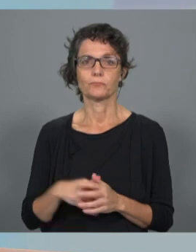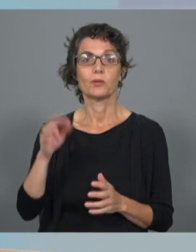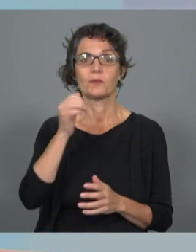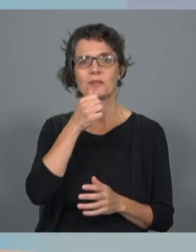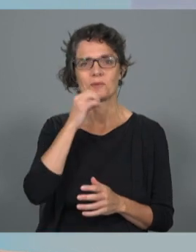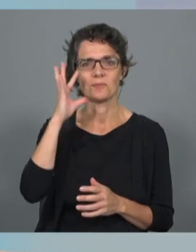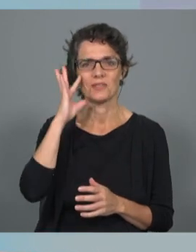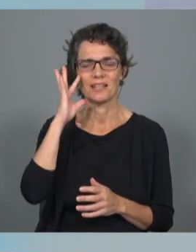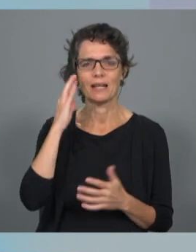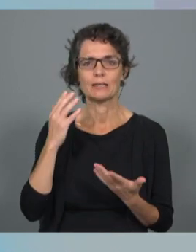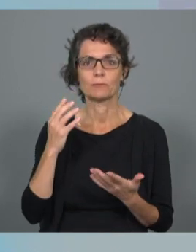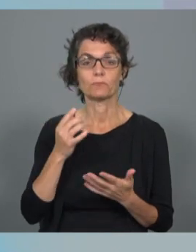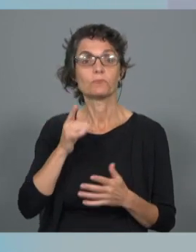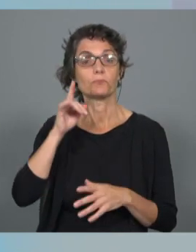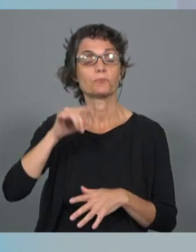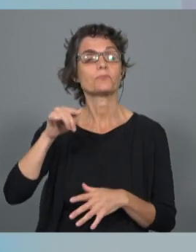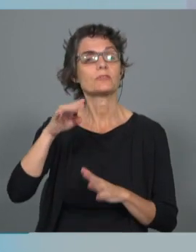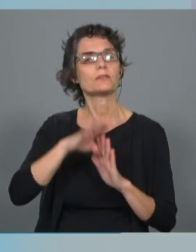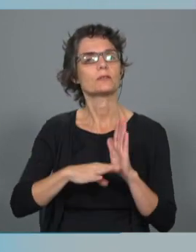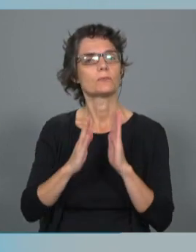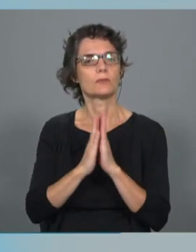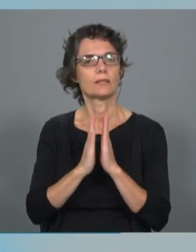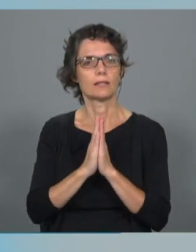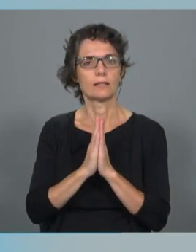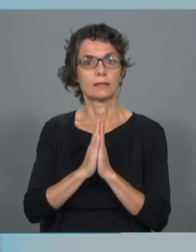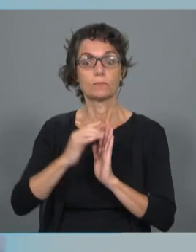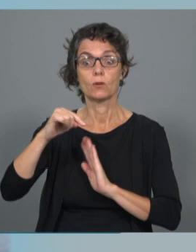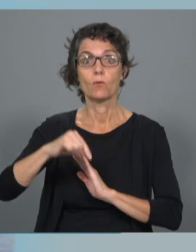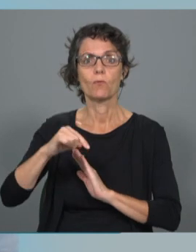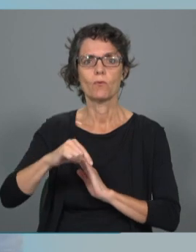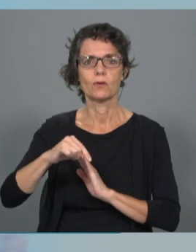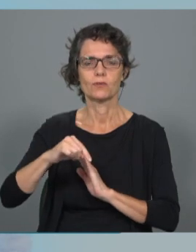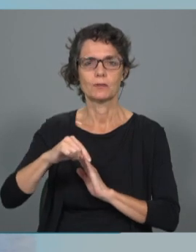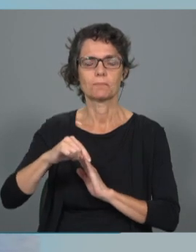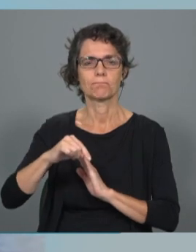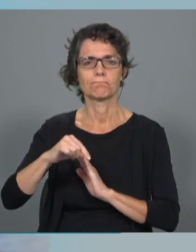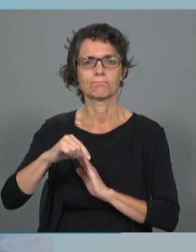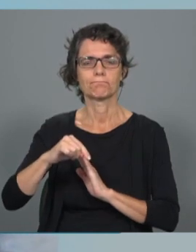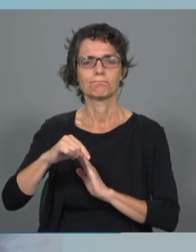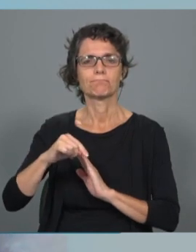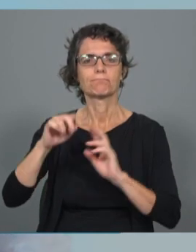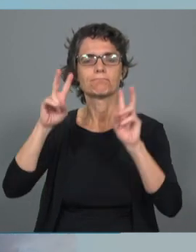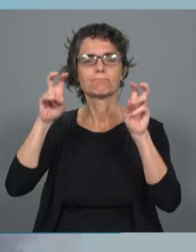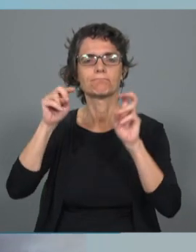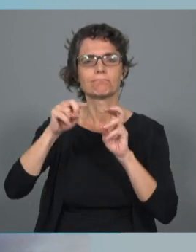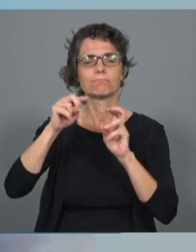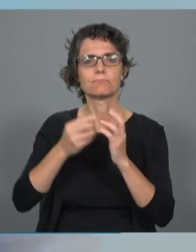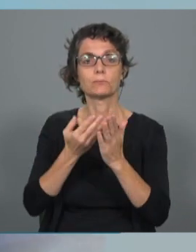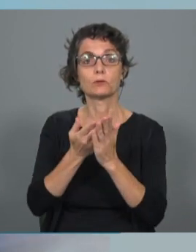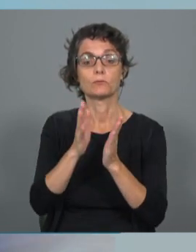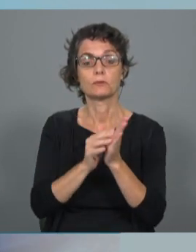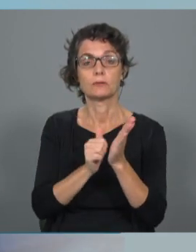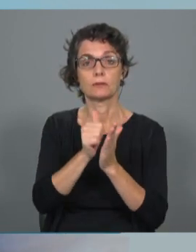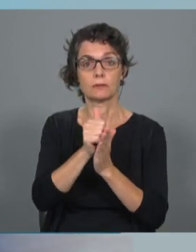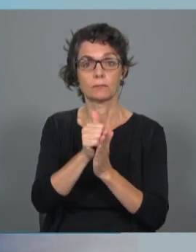Olá, muito boa tarde. Está de volta ao programa Eclésia, que neste dia dedica a sua atenção à proposta bíblica para o